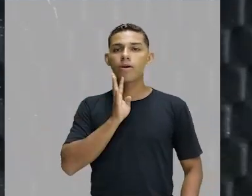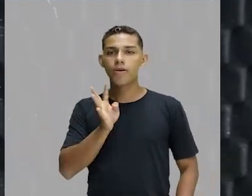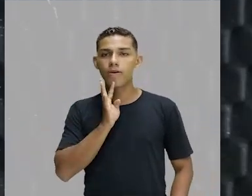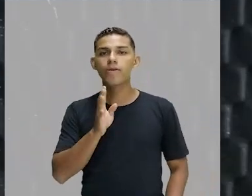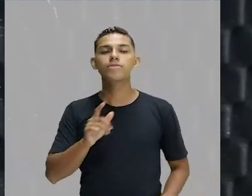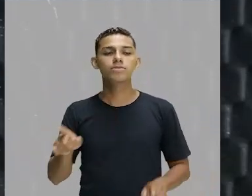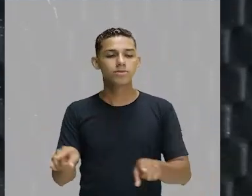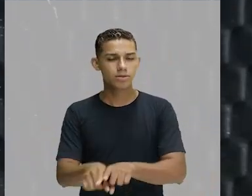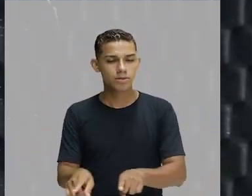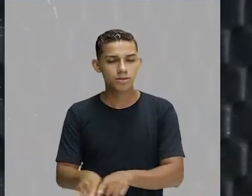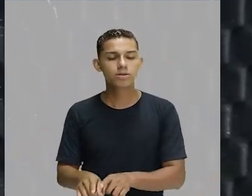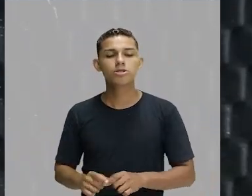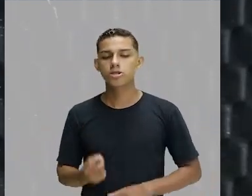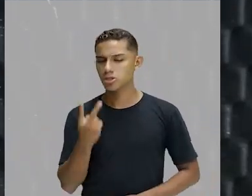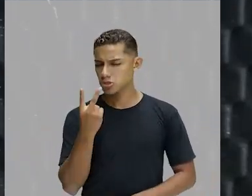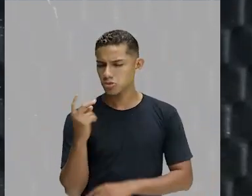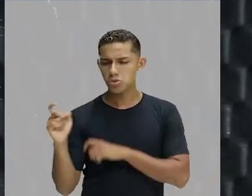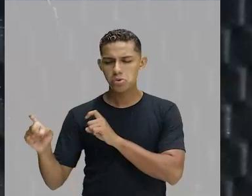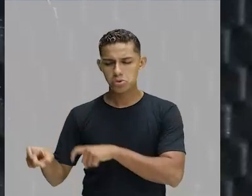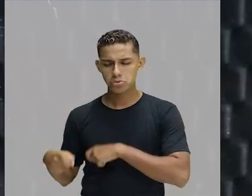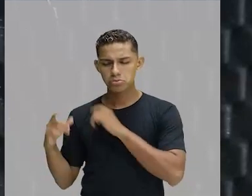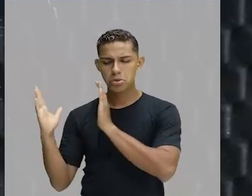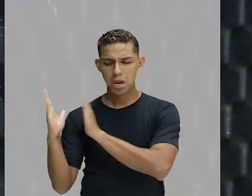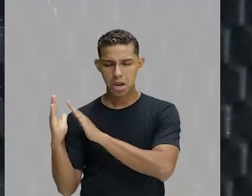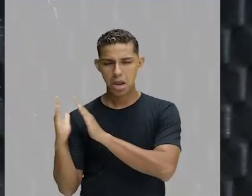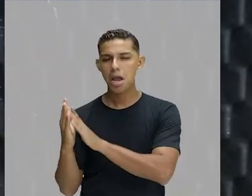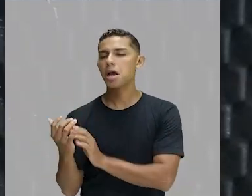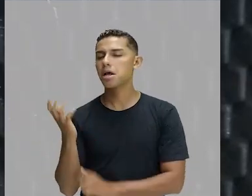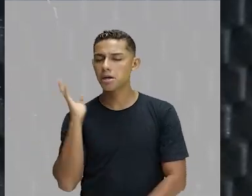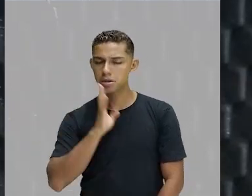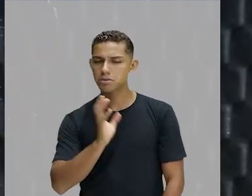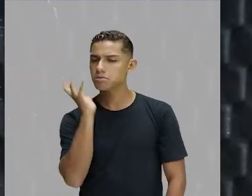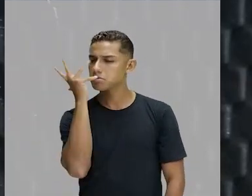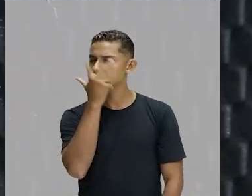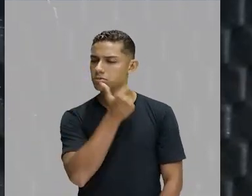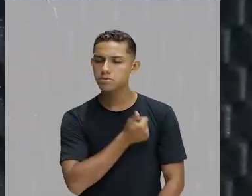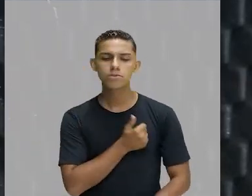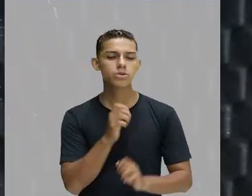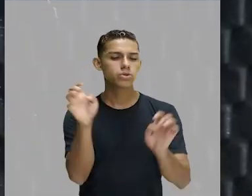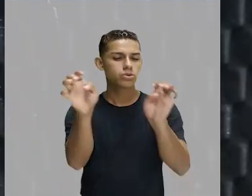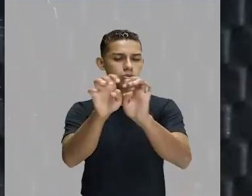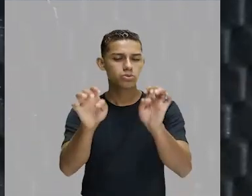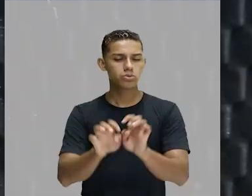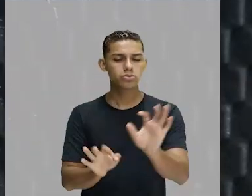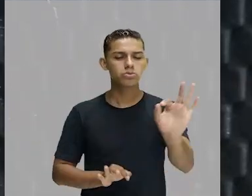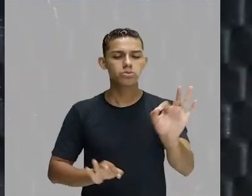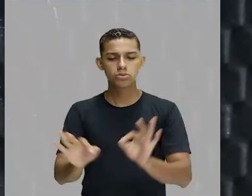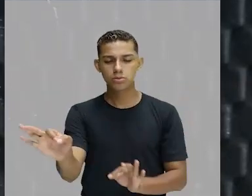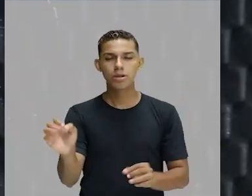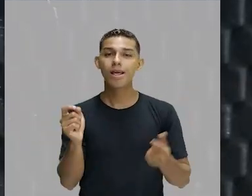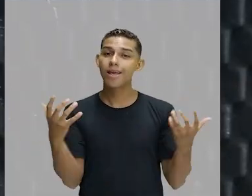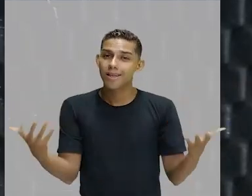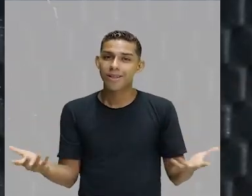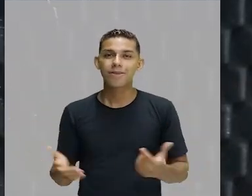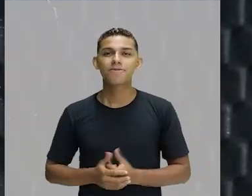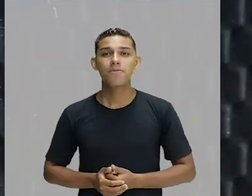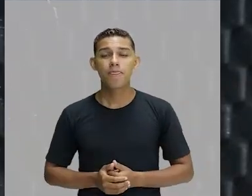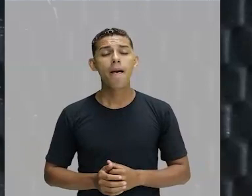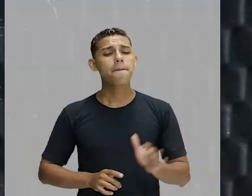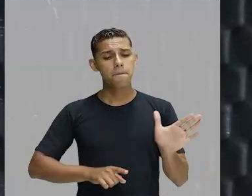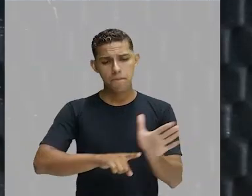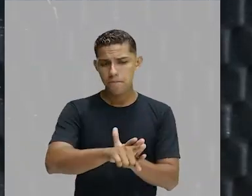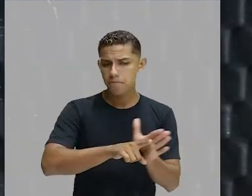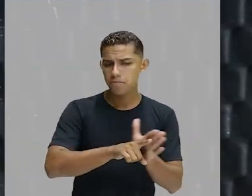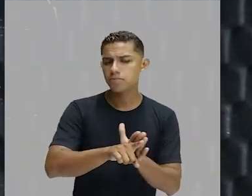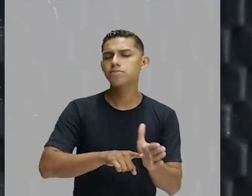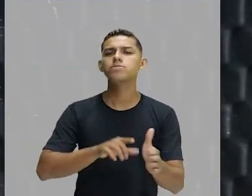Mojó tem também 2 sítios que tem toda essa estrutura, tá? E é isso aí, galera.